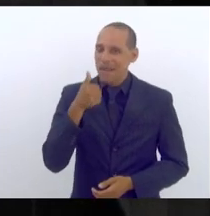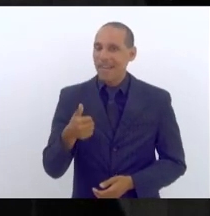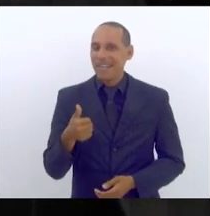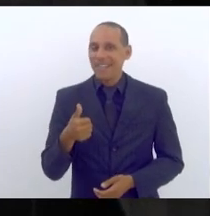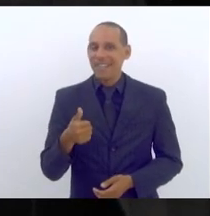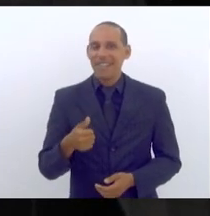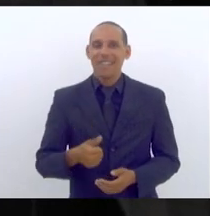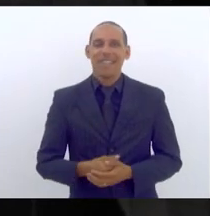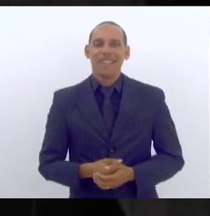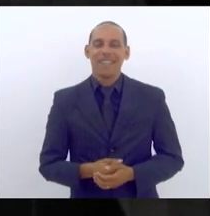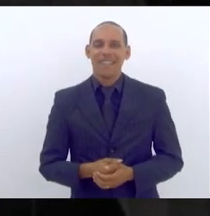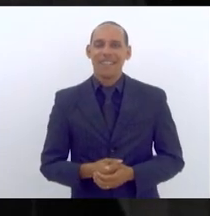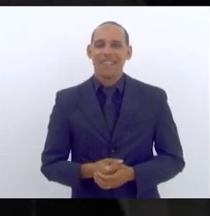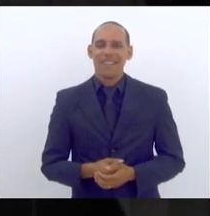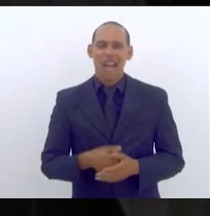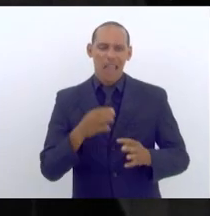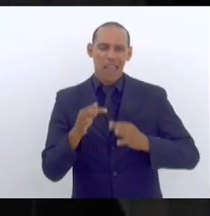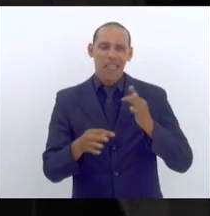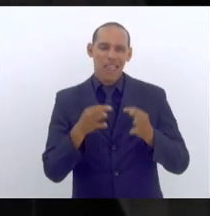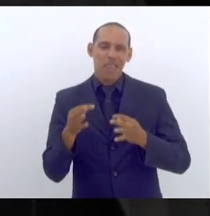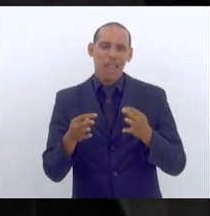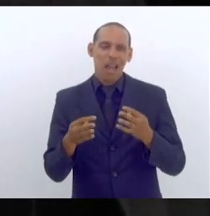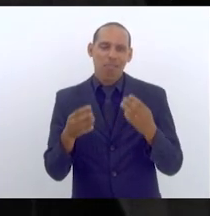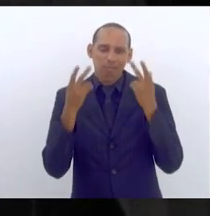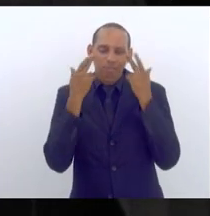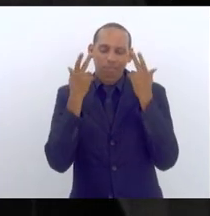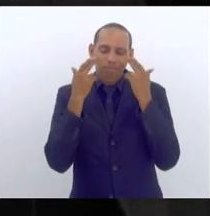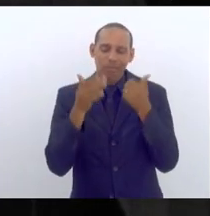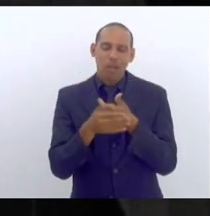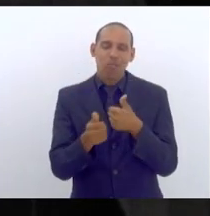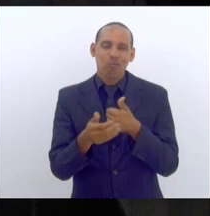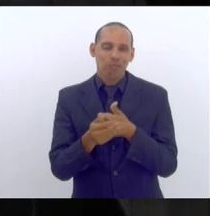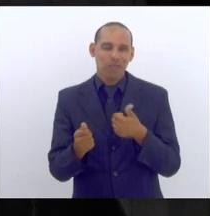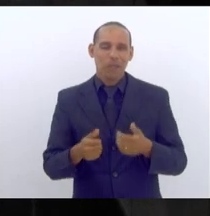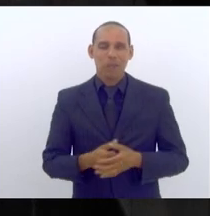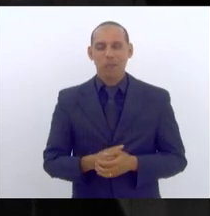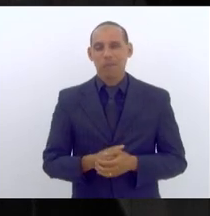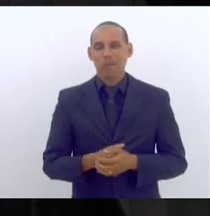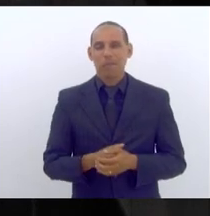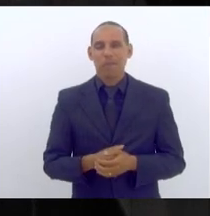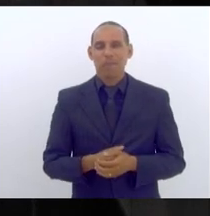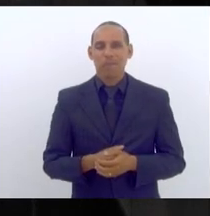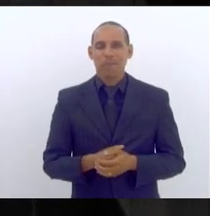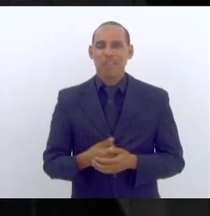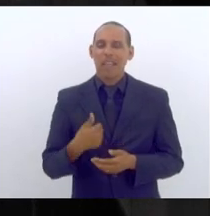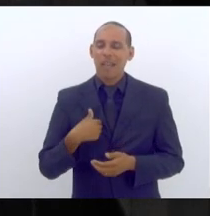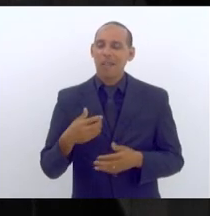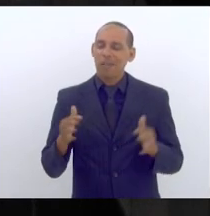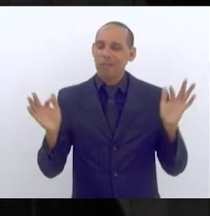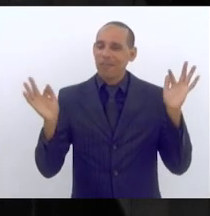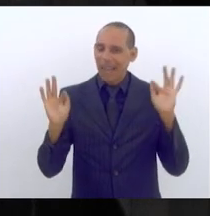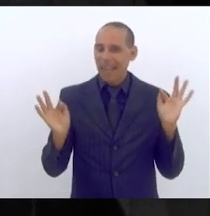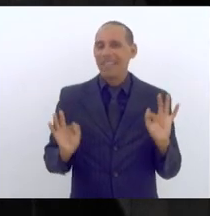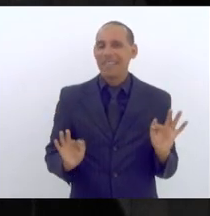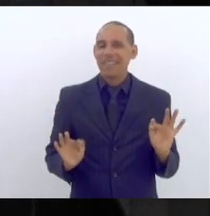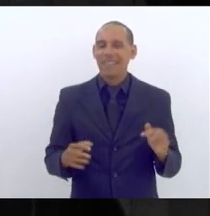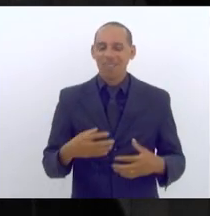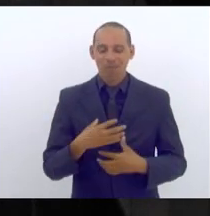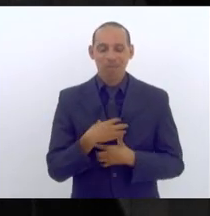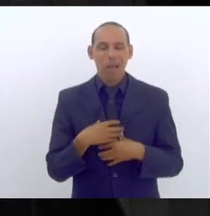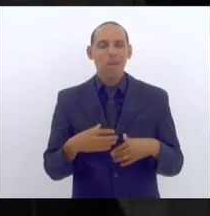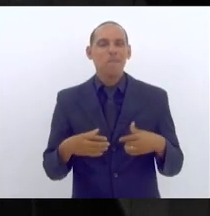tratamentos coloquiais carinhosos e eu fico feliz senhora se sente bem